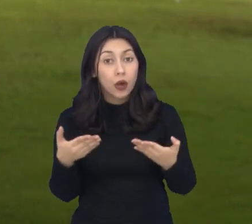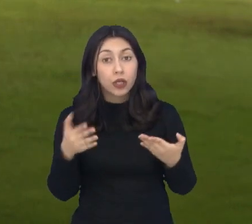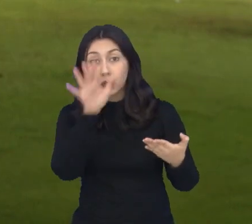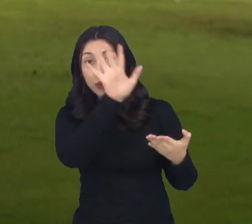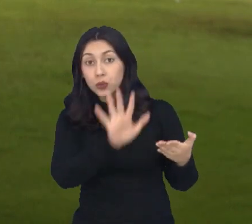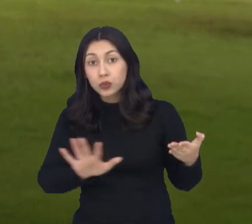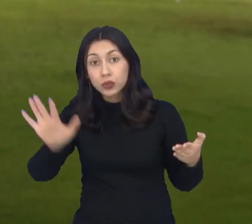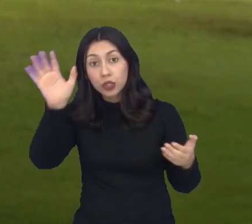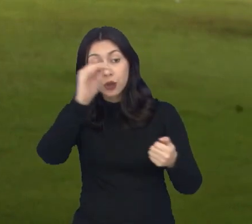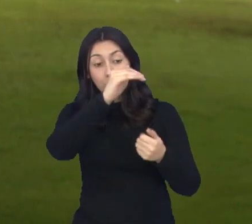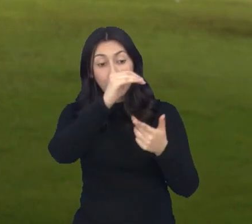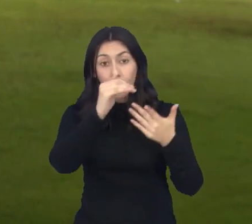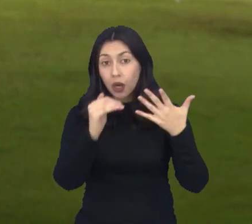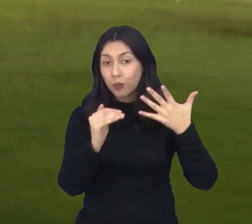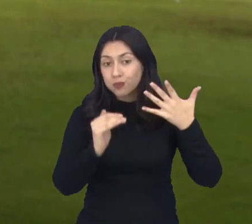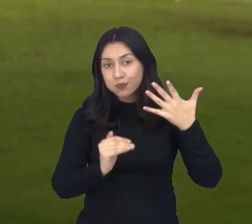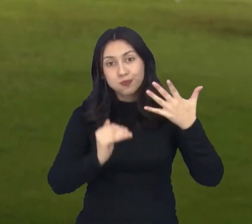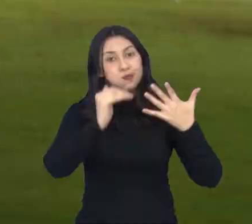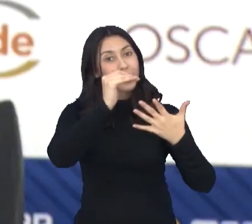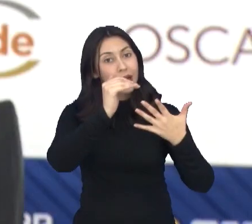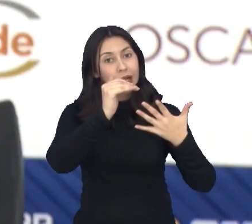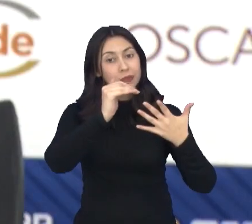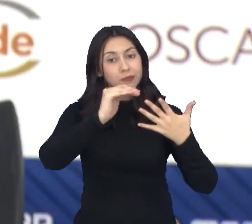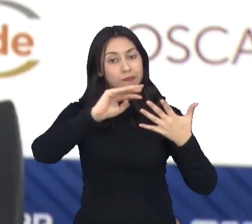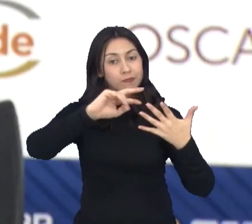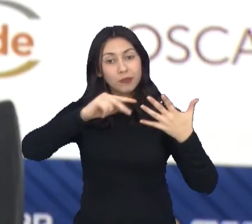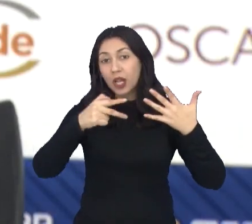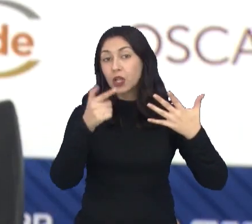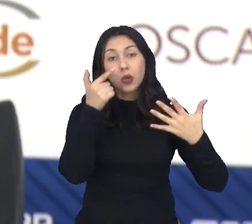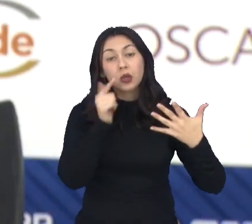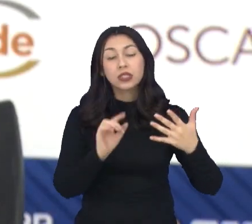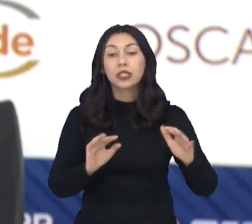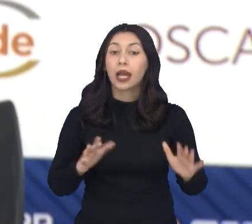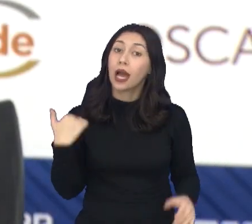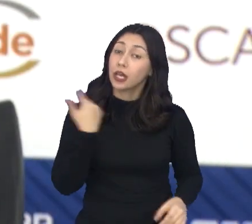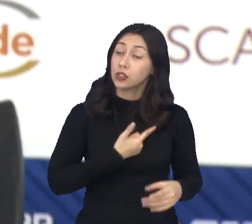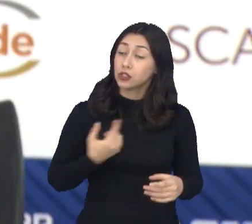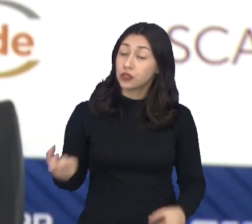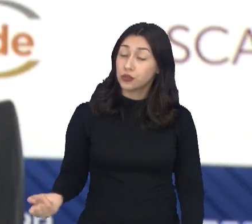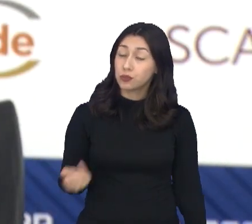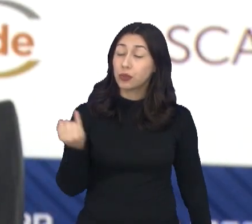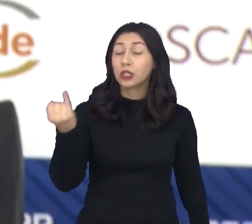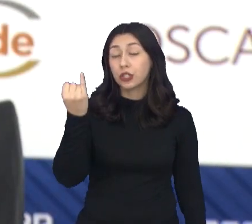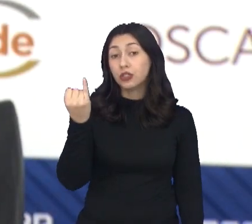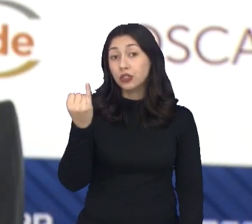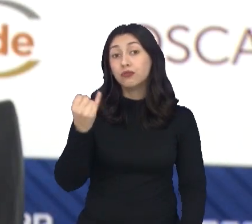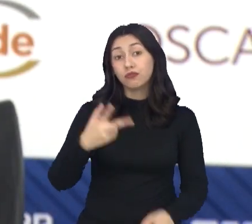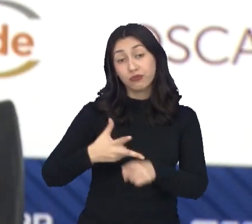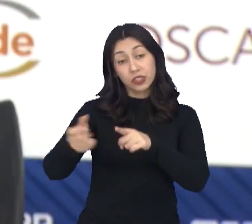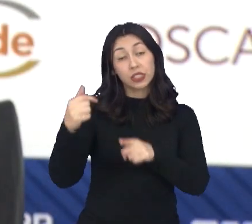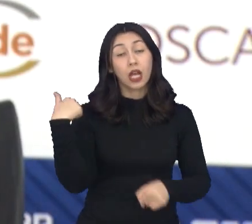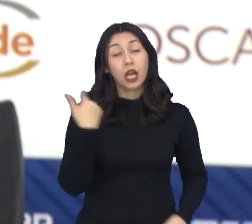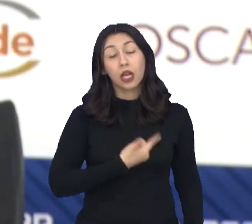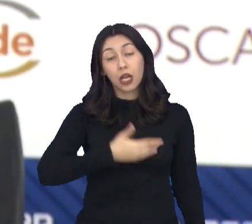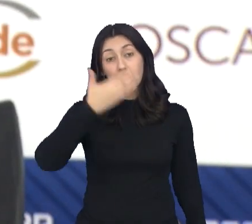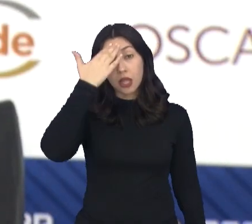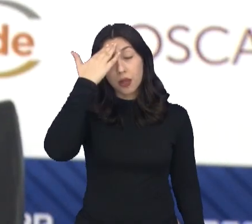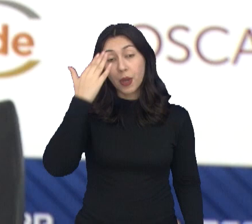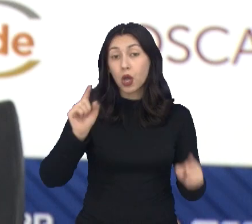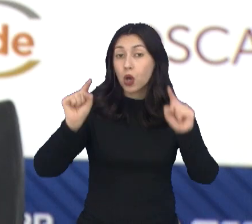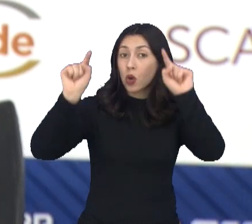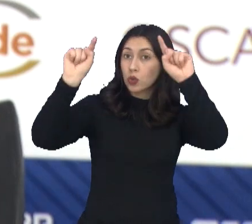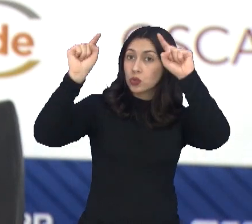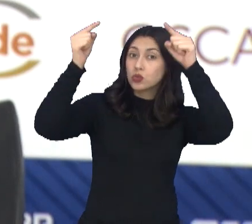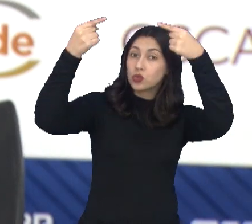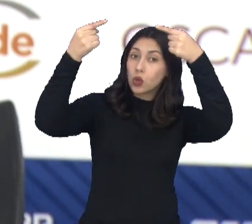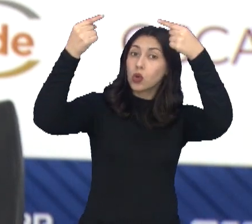geral, ele já não pode mais ser ultrapassado na tabela. Era importante a gente vencer, né? A gente sabia que seria um jogo difícil, então importante era os